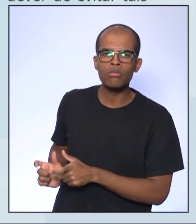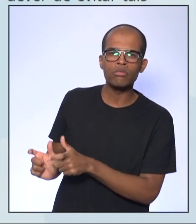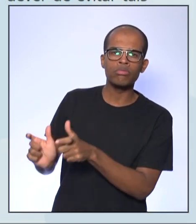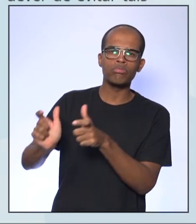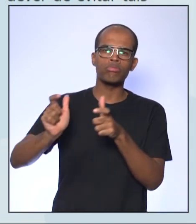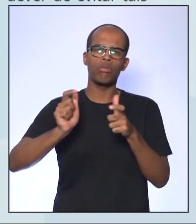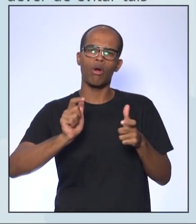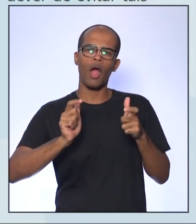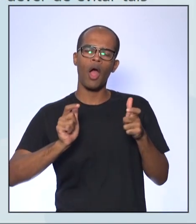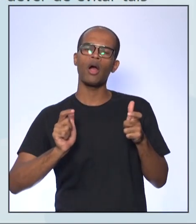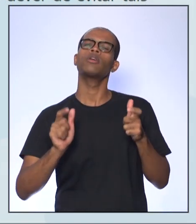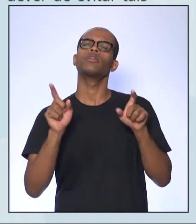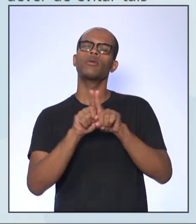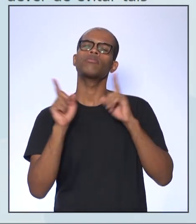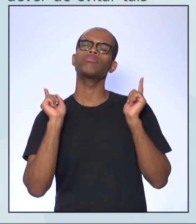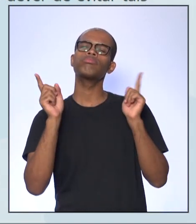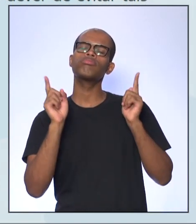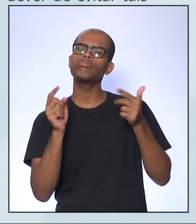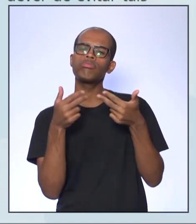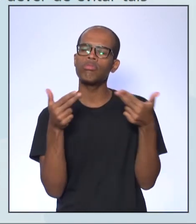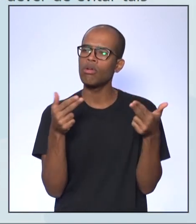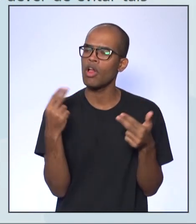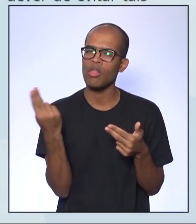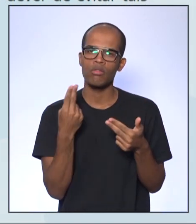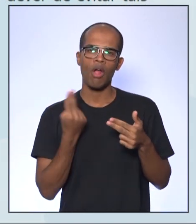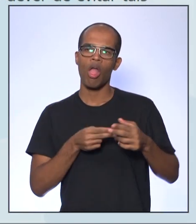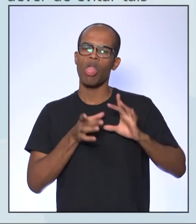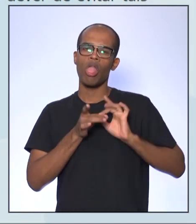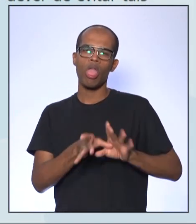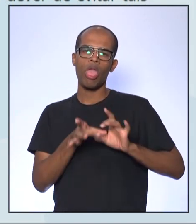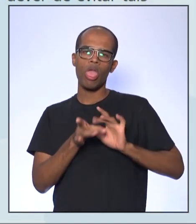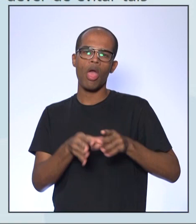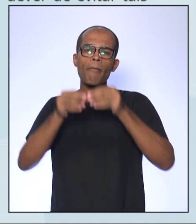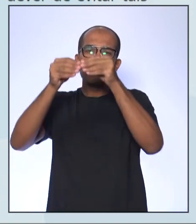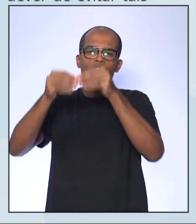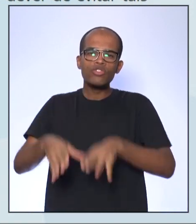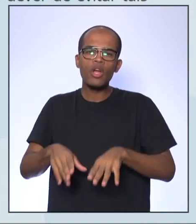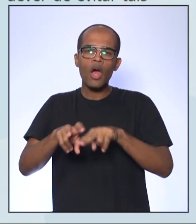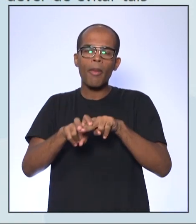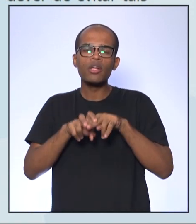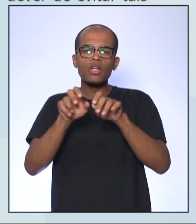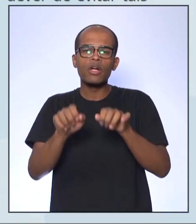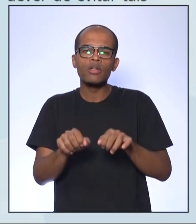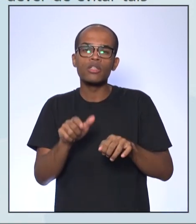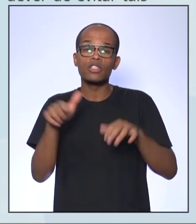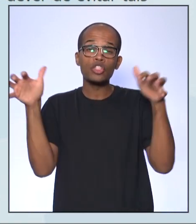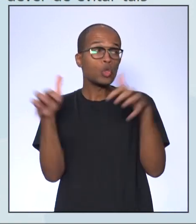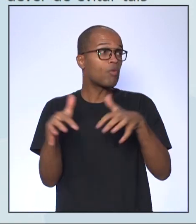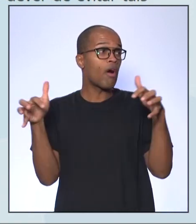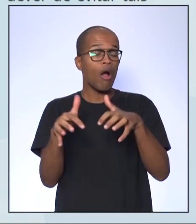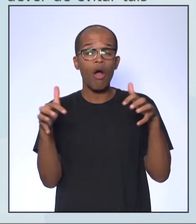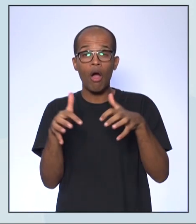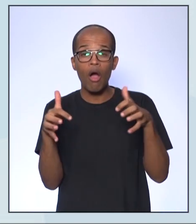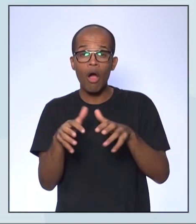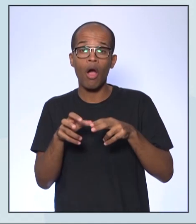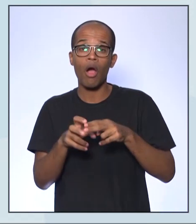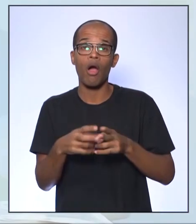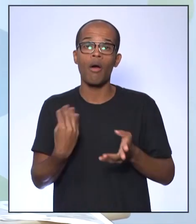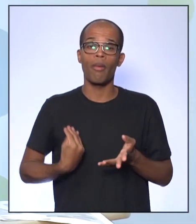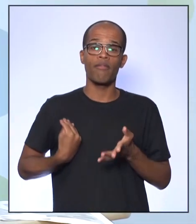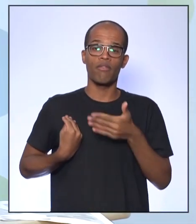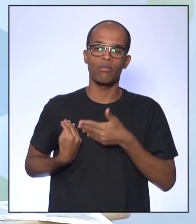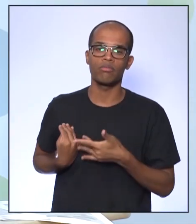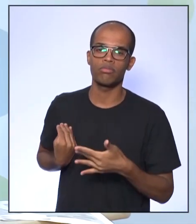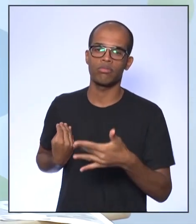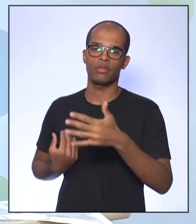freios elétricos, não pode estar à mercê de chuvaradas mais ou menos violentas para viver a sua vida